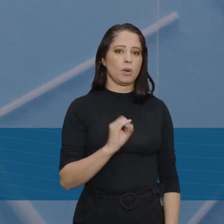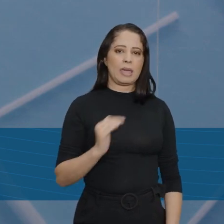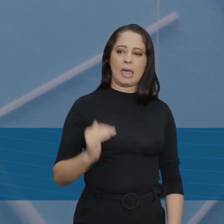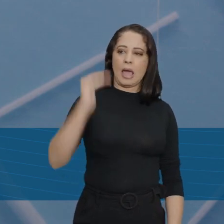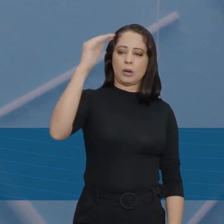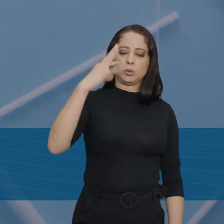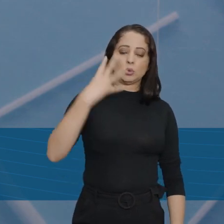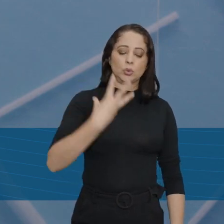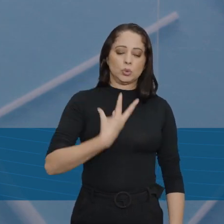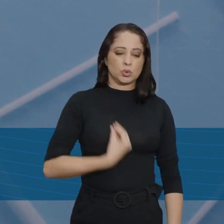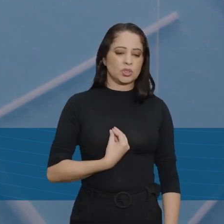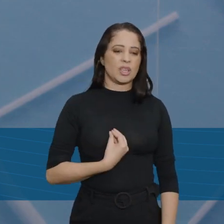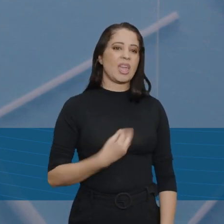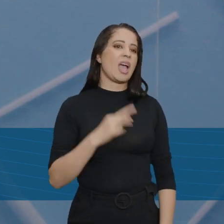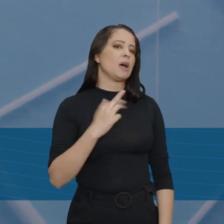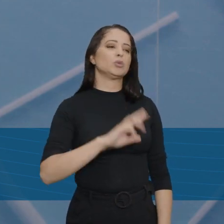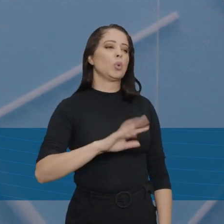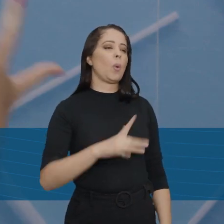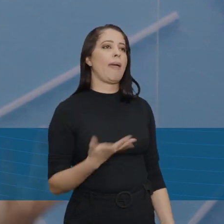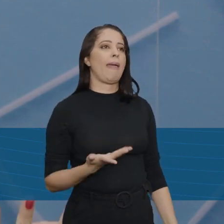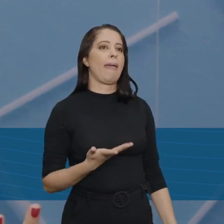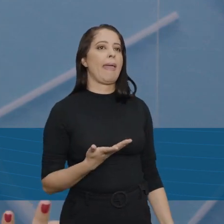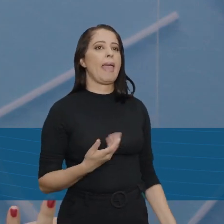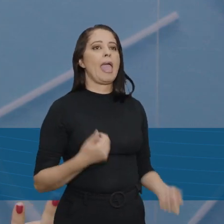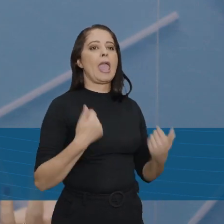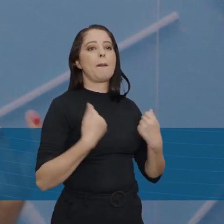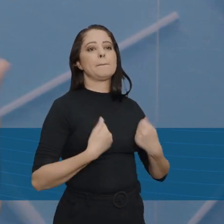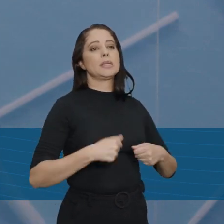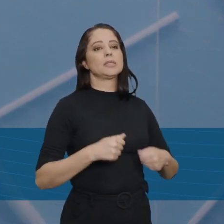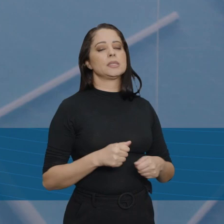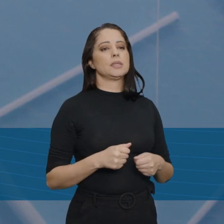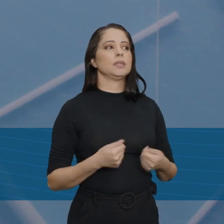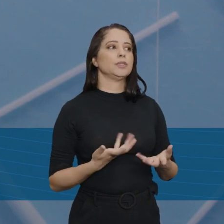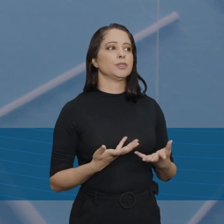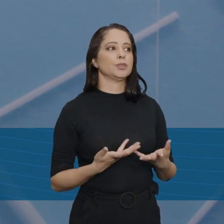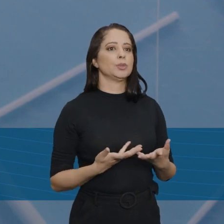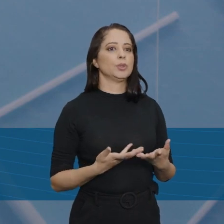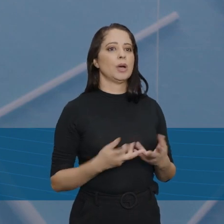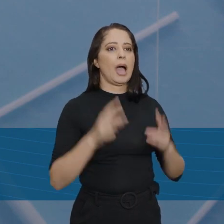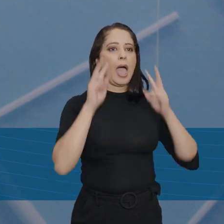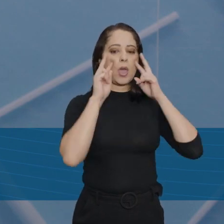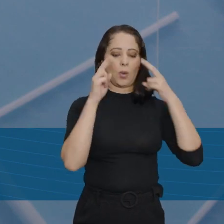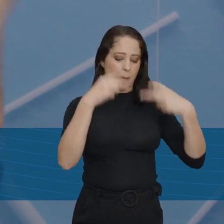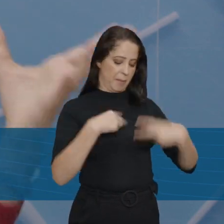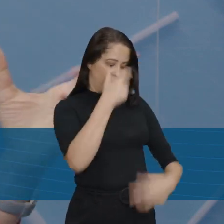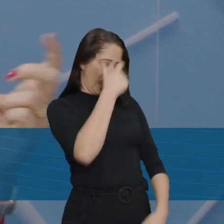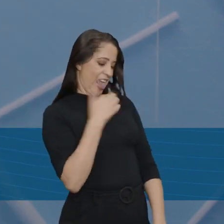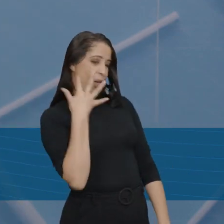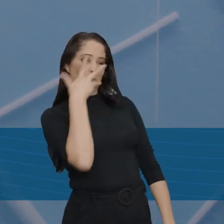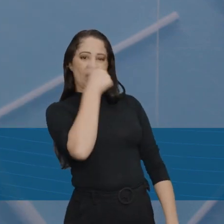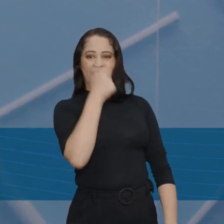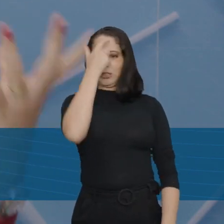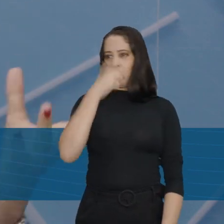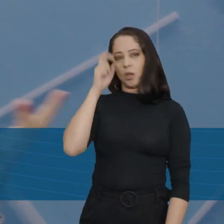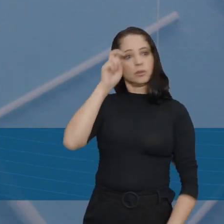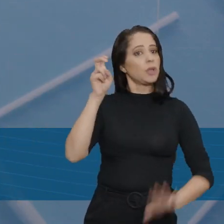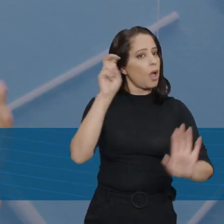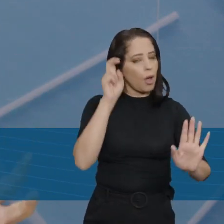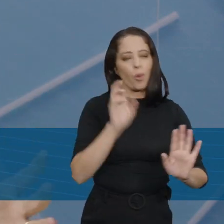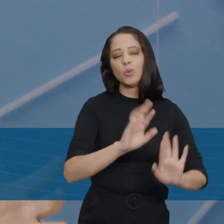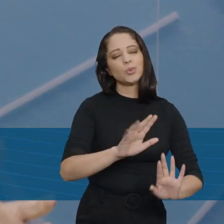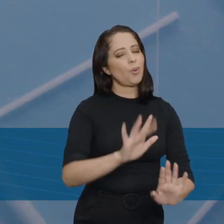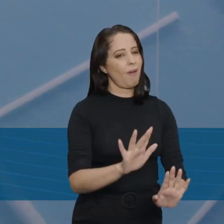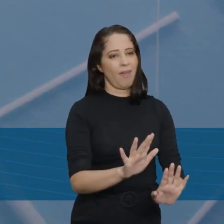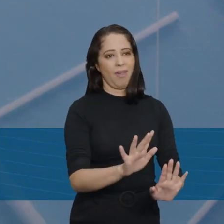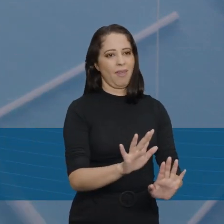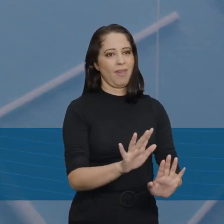autoestima, não é simplesmente nós temos que ter uma autoestima no sentido de nos acharmos lindos, inteligentes. Não